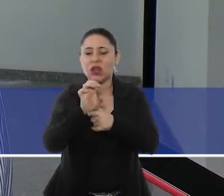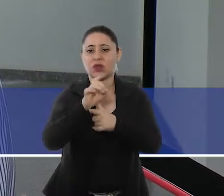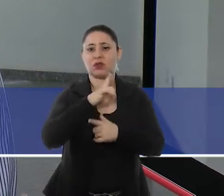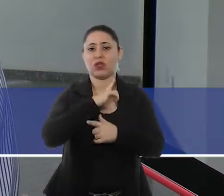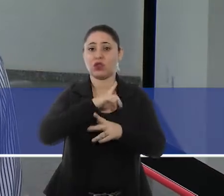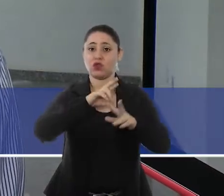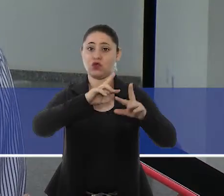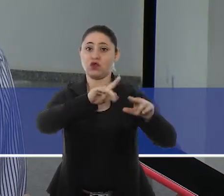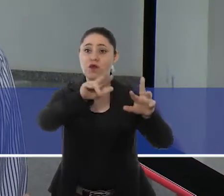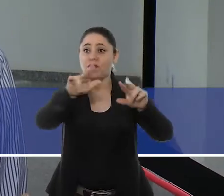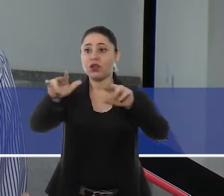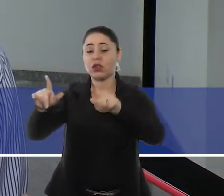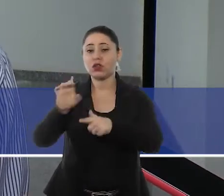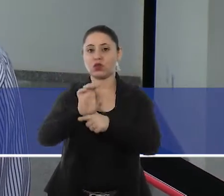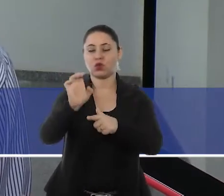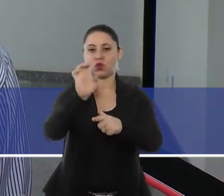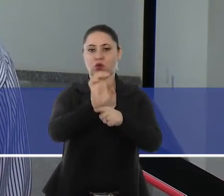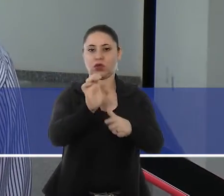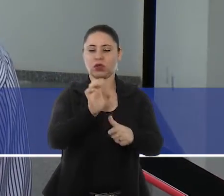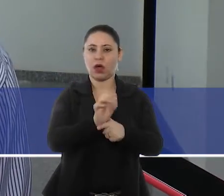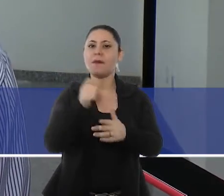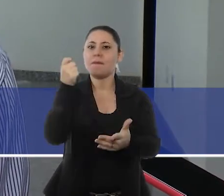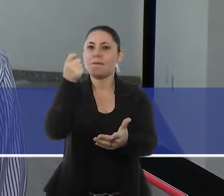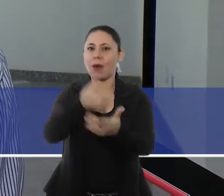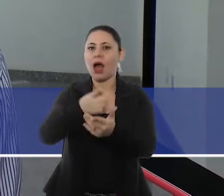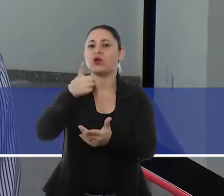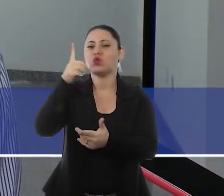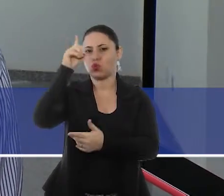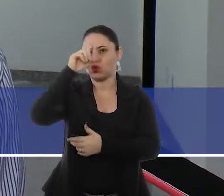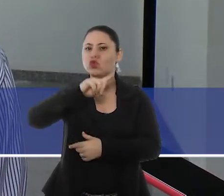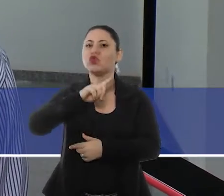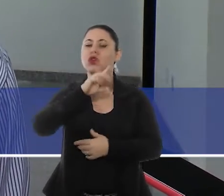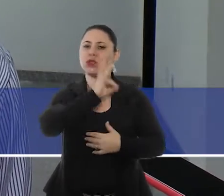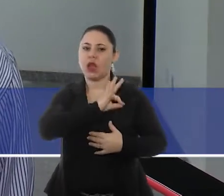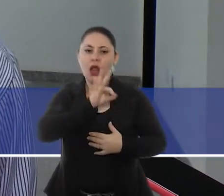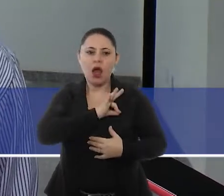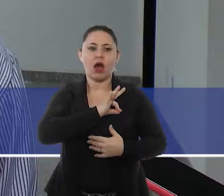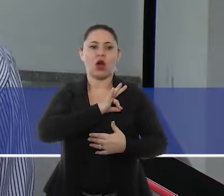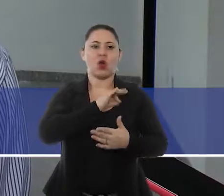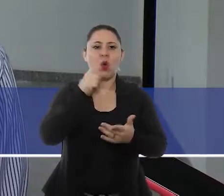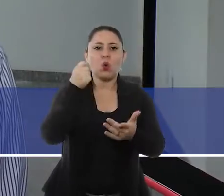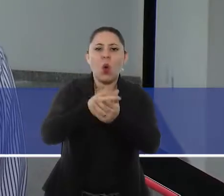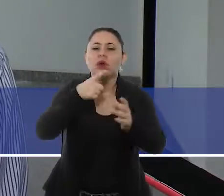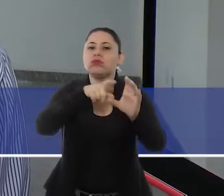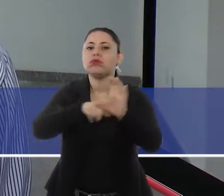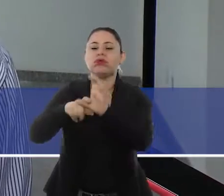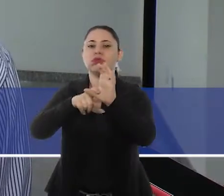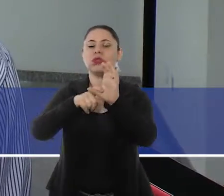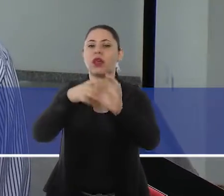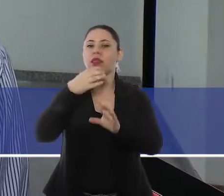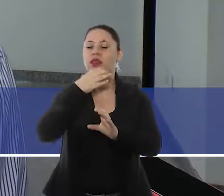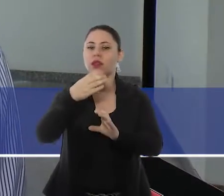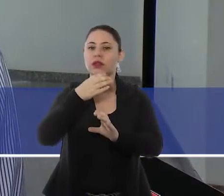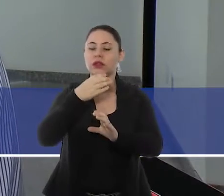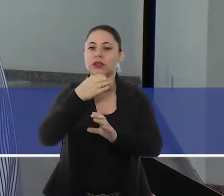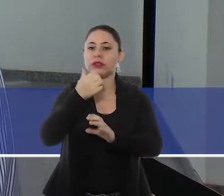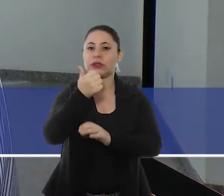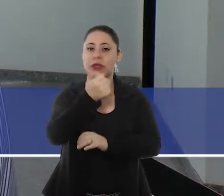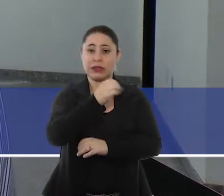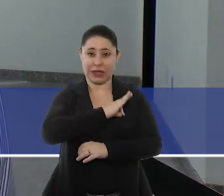da navalha, um Estado que tem, diferente dos outros estados, pago suas contas em dia,